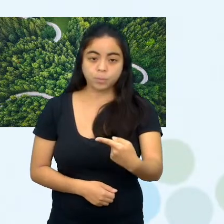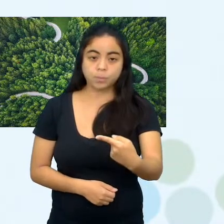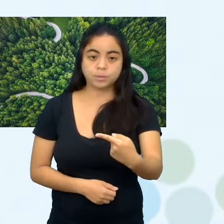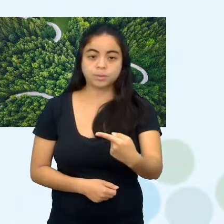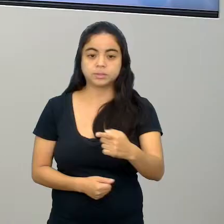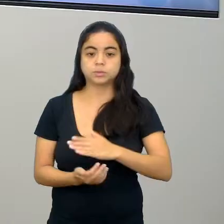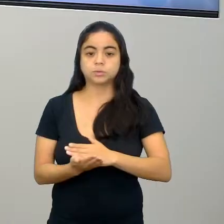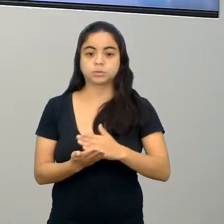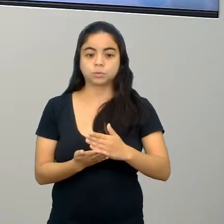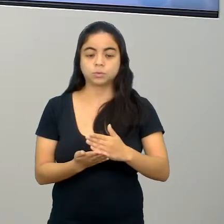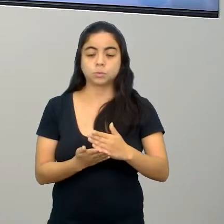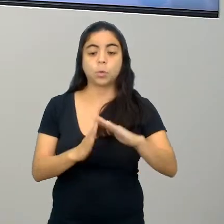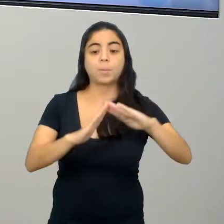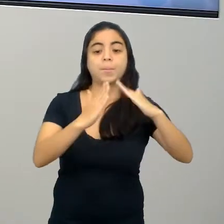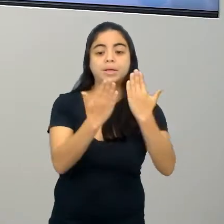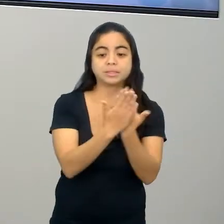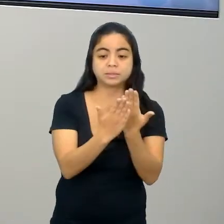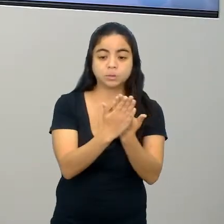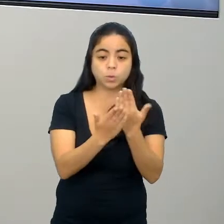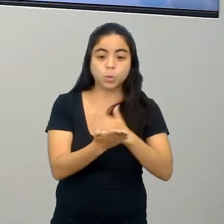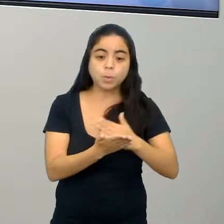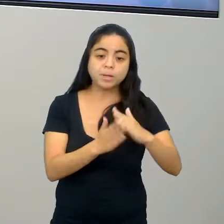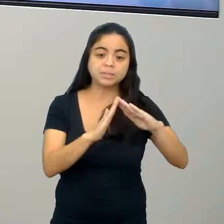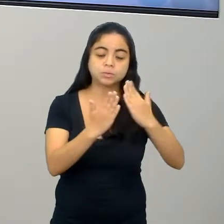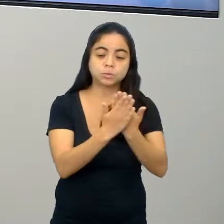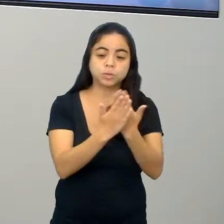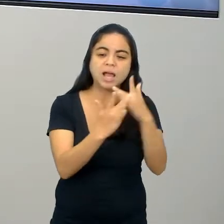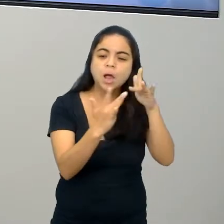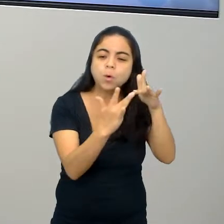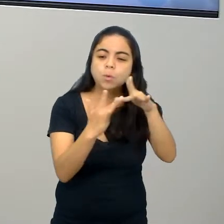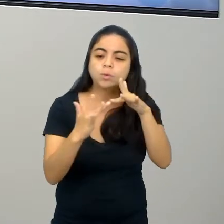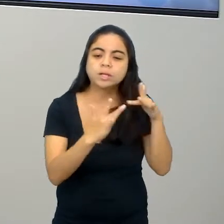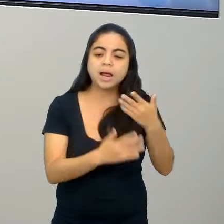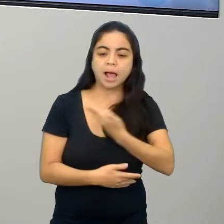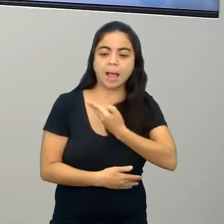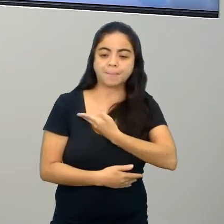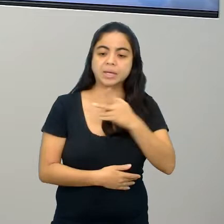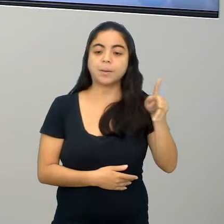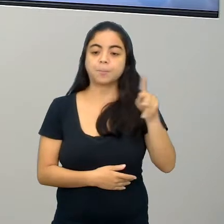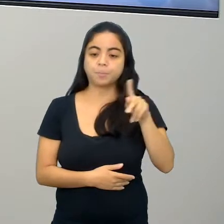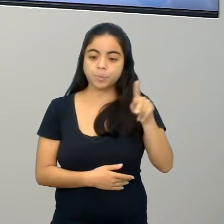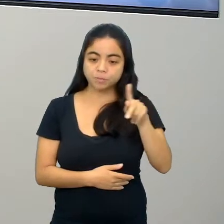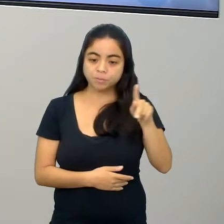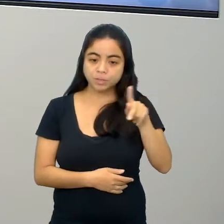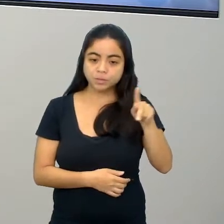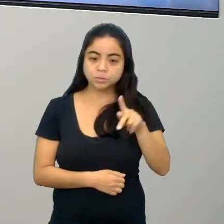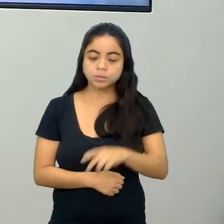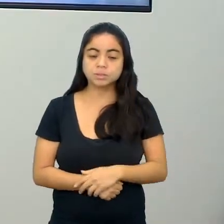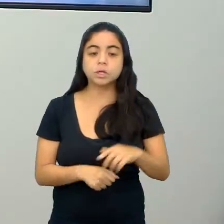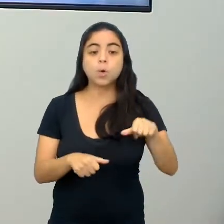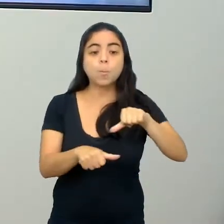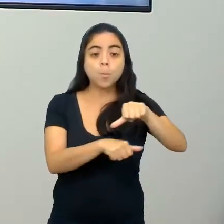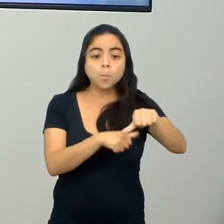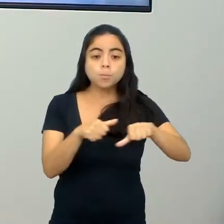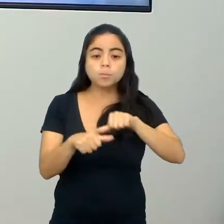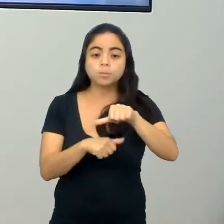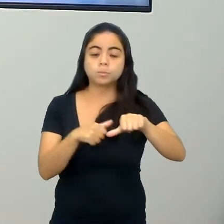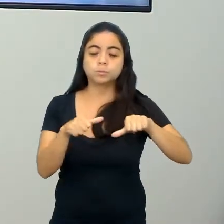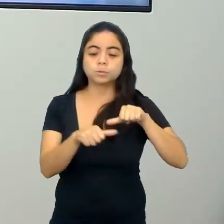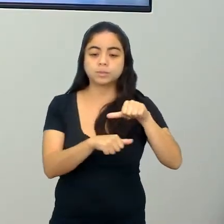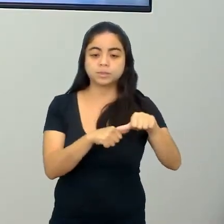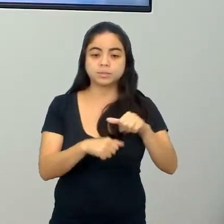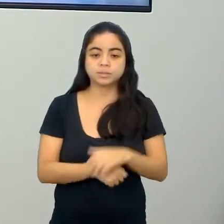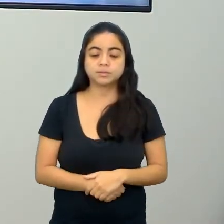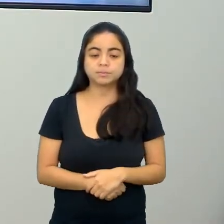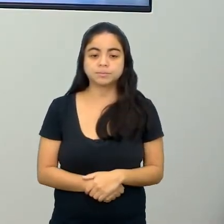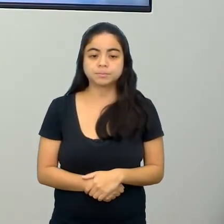para a escola, né, a gente já começa a ter contato com amigos, professores, né, com mudanças ali. Esses